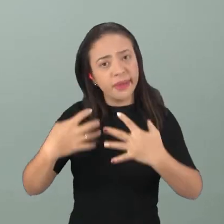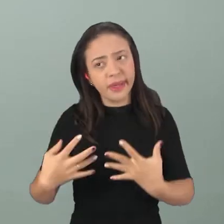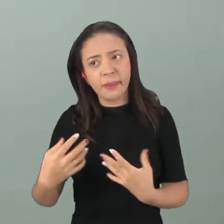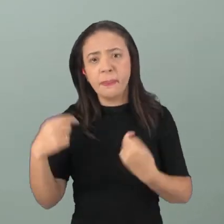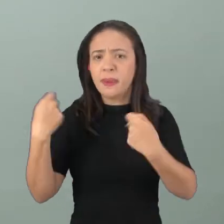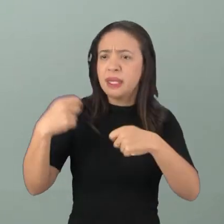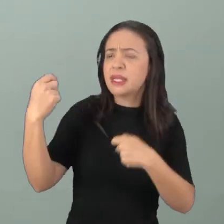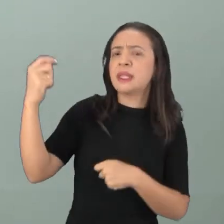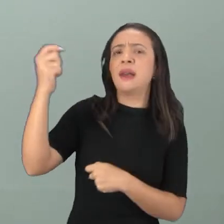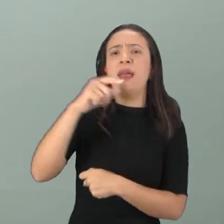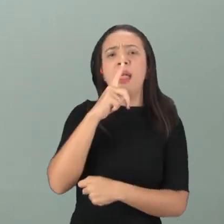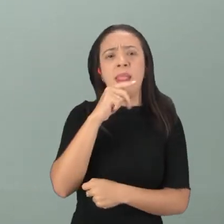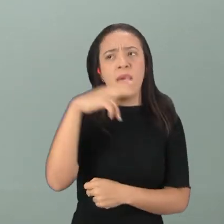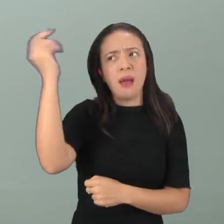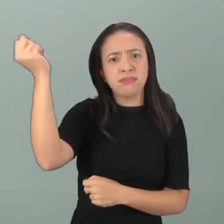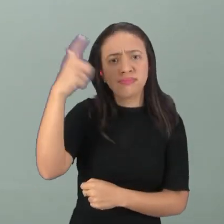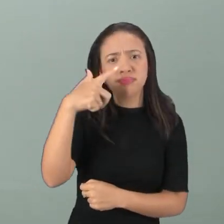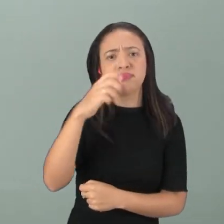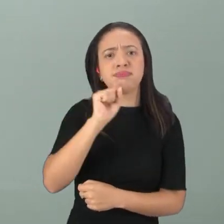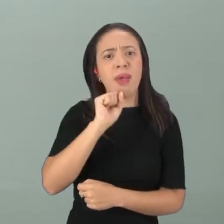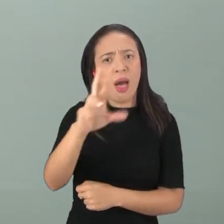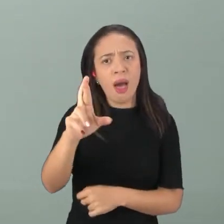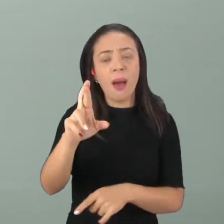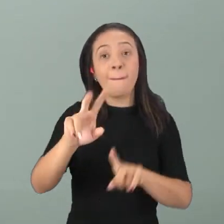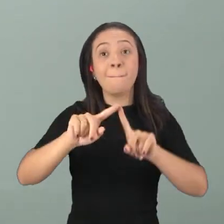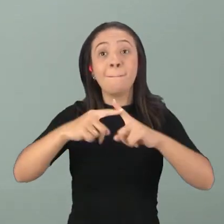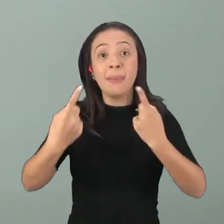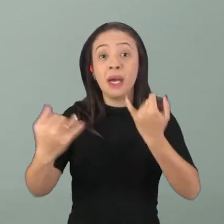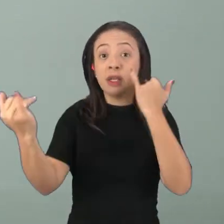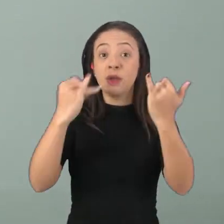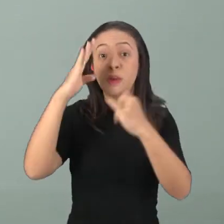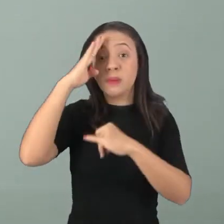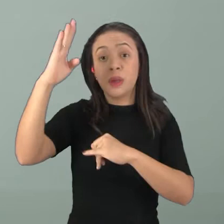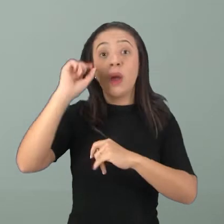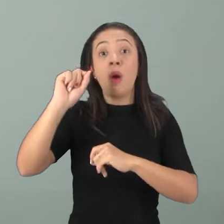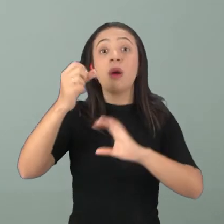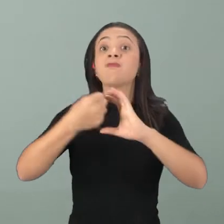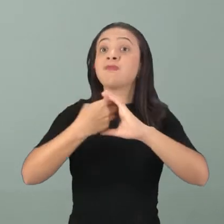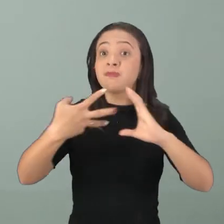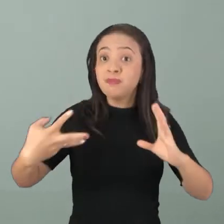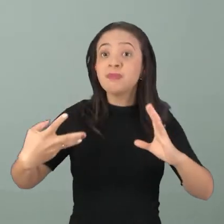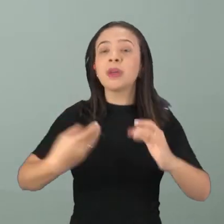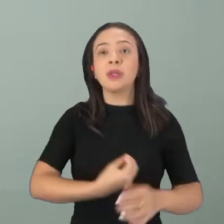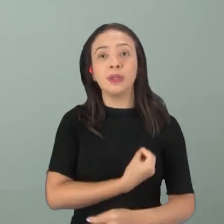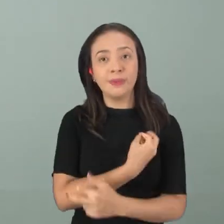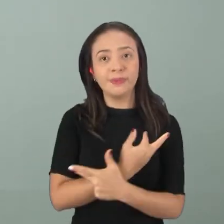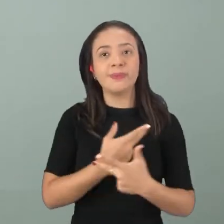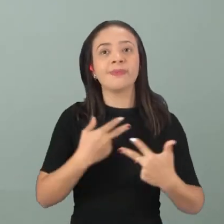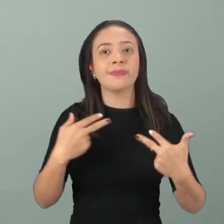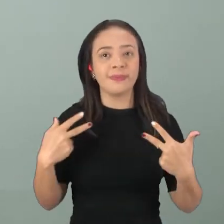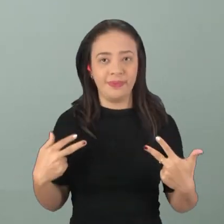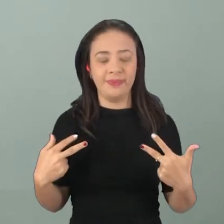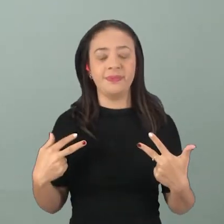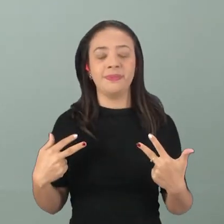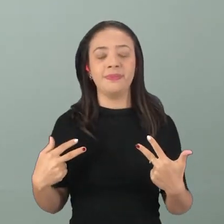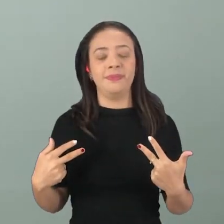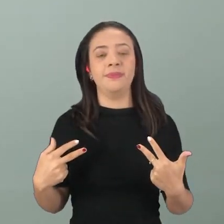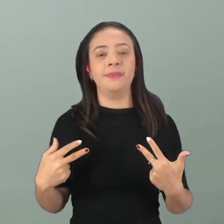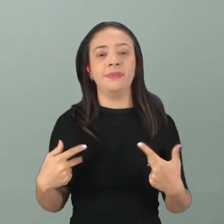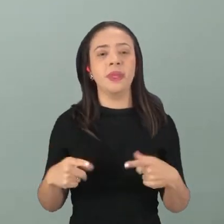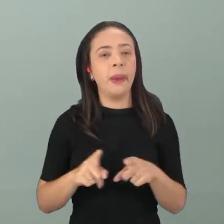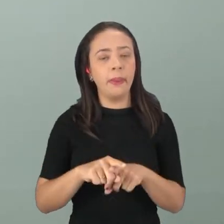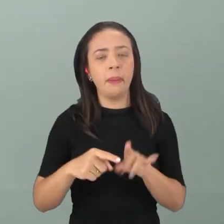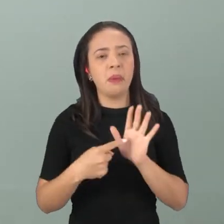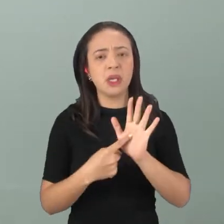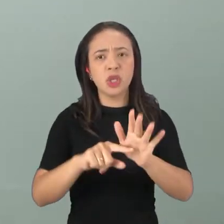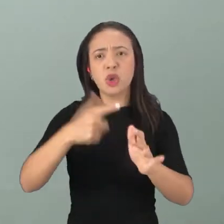precisa da água, da luz, do ar, mas a ideia central é as características do ser vivo que ele apresenta, tá?